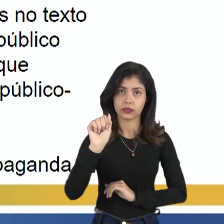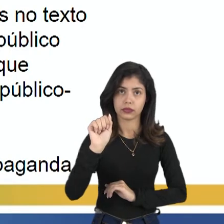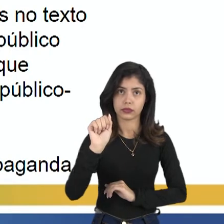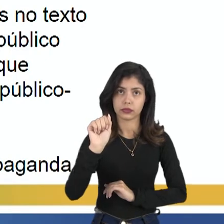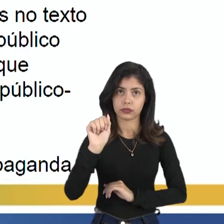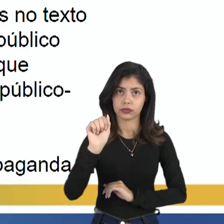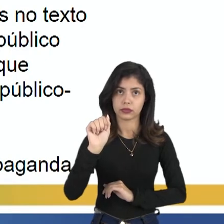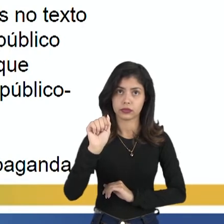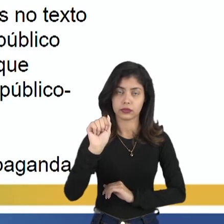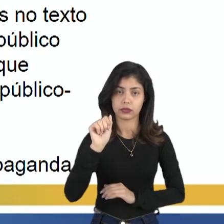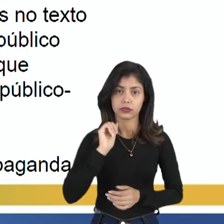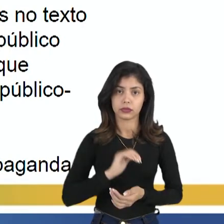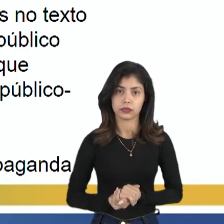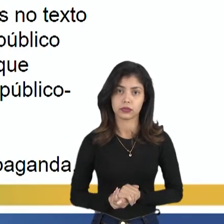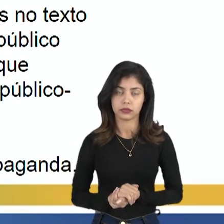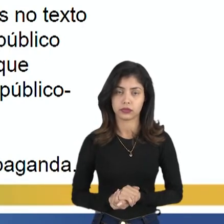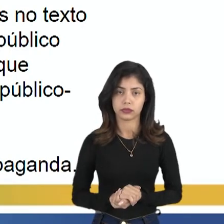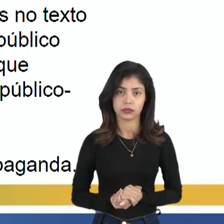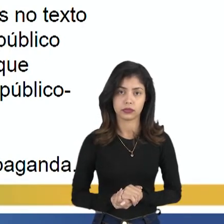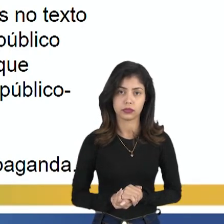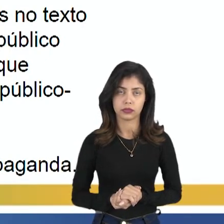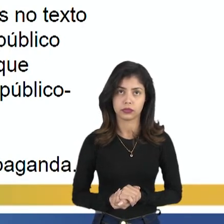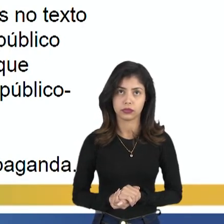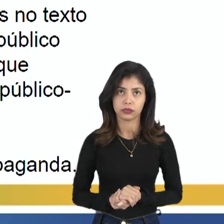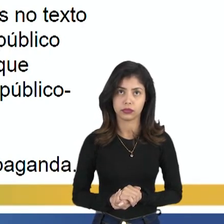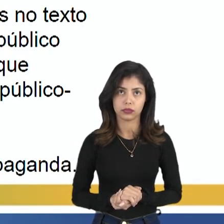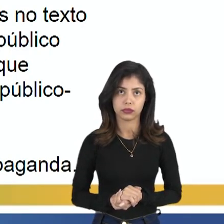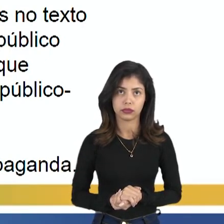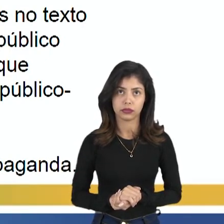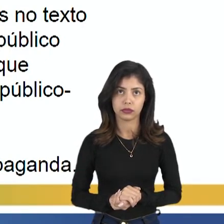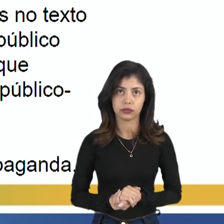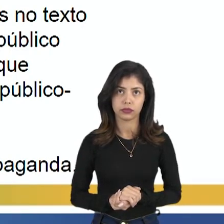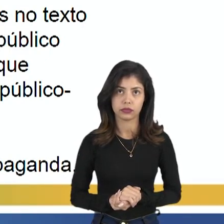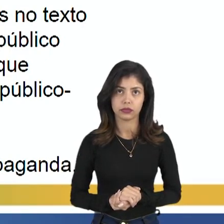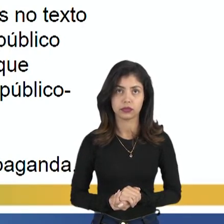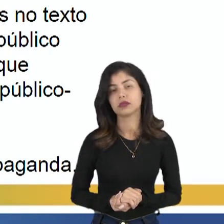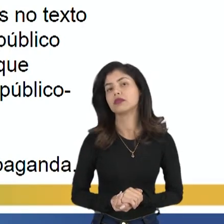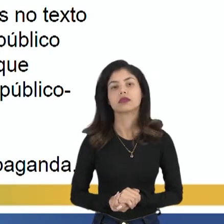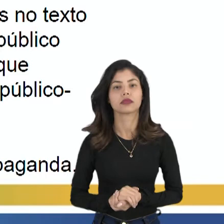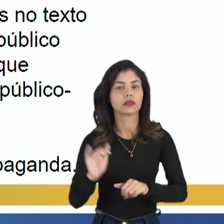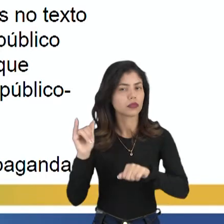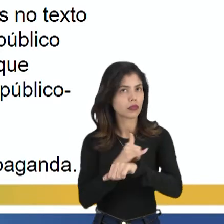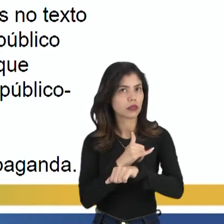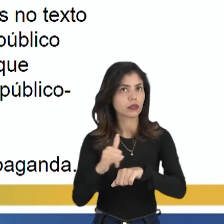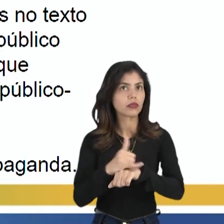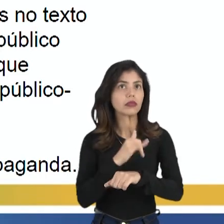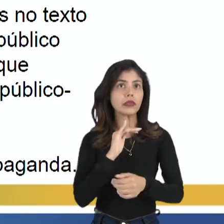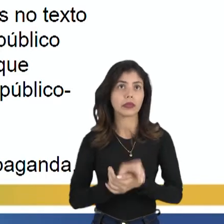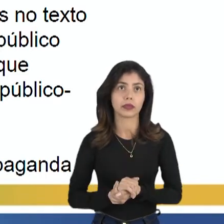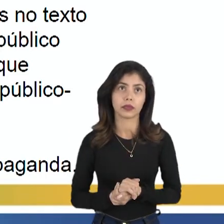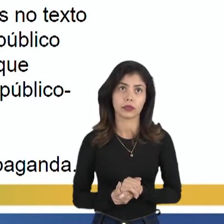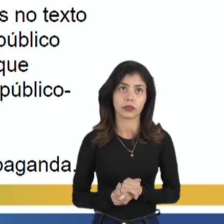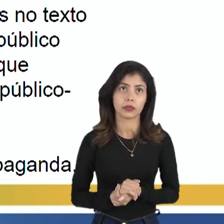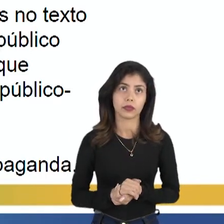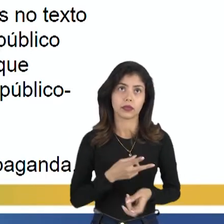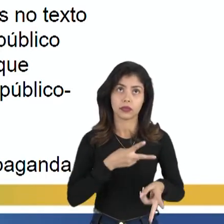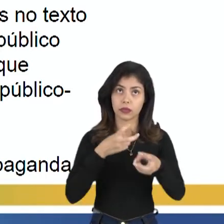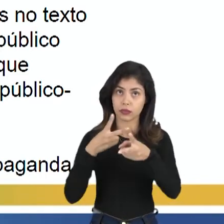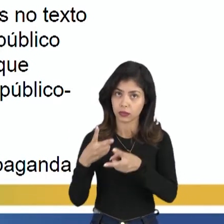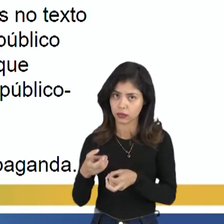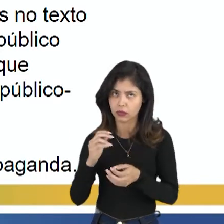é a que menciona, os termos de uma estratégia de marketing para atrair